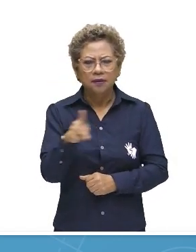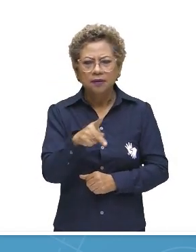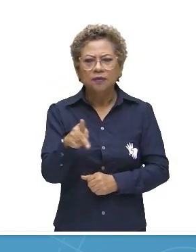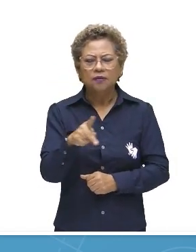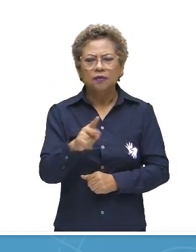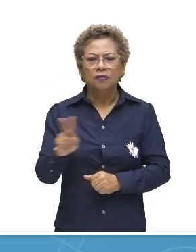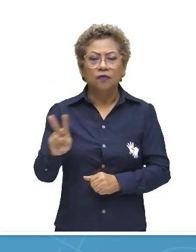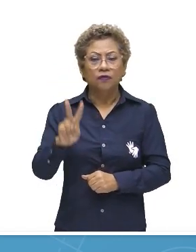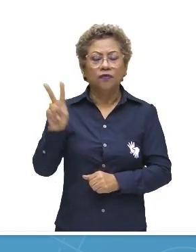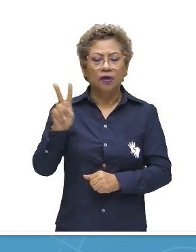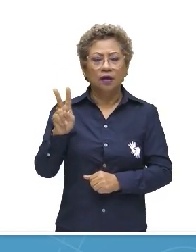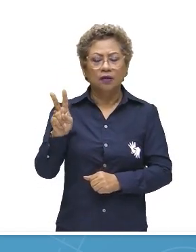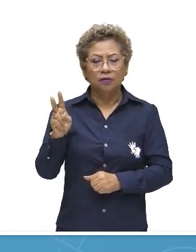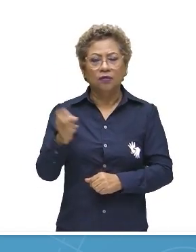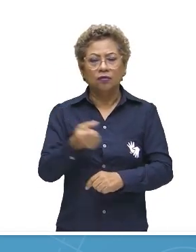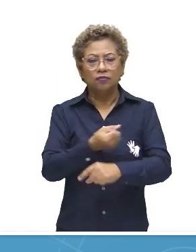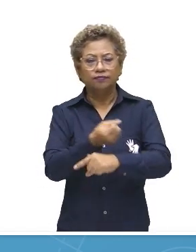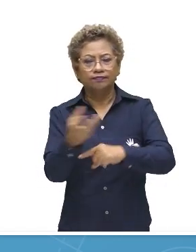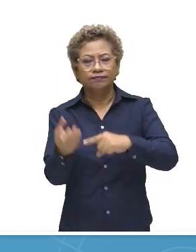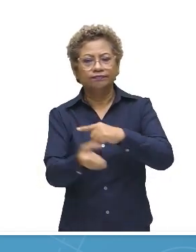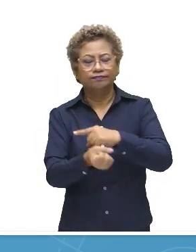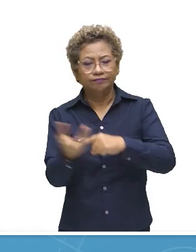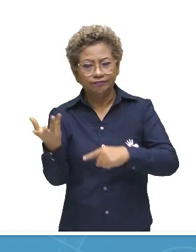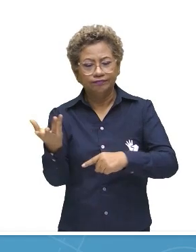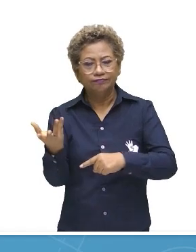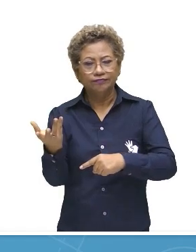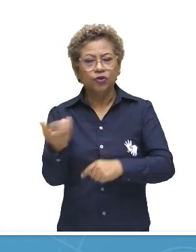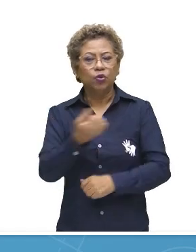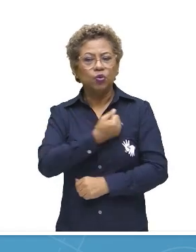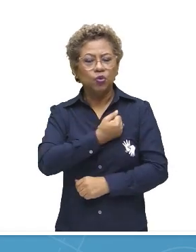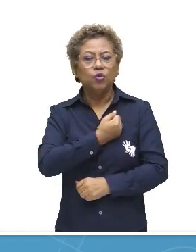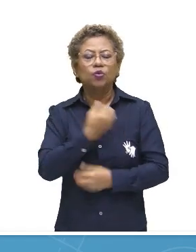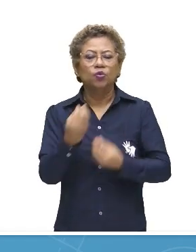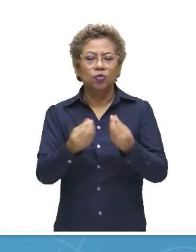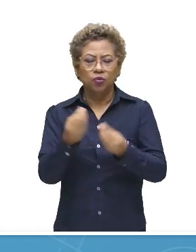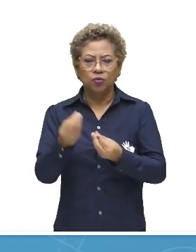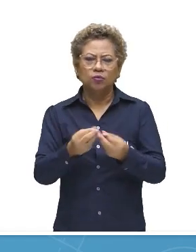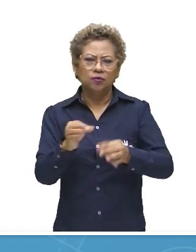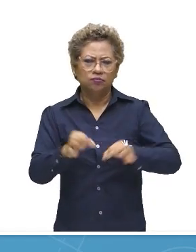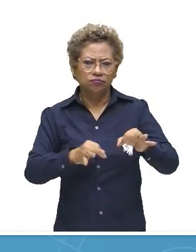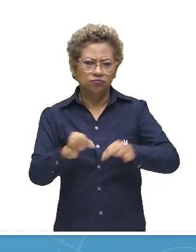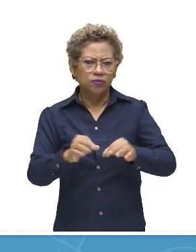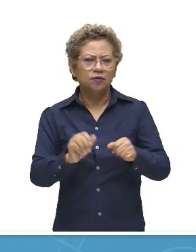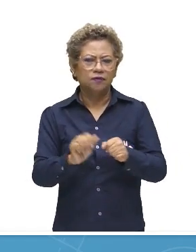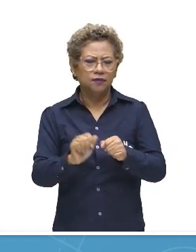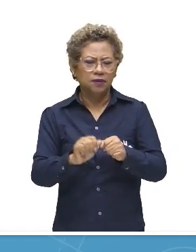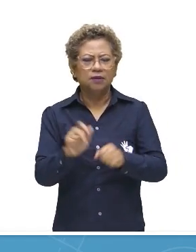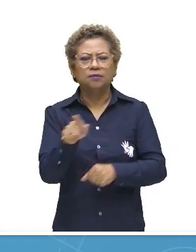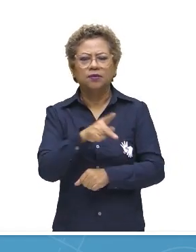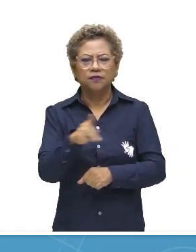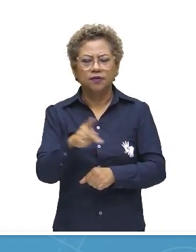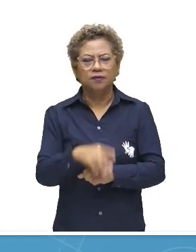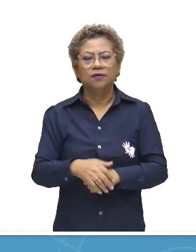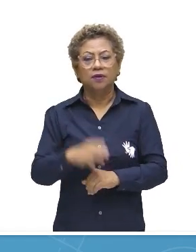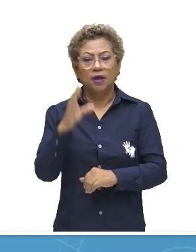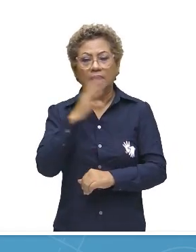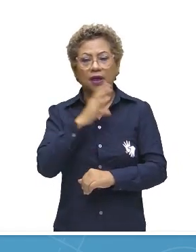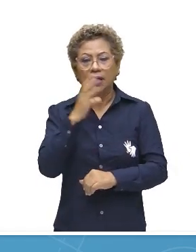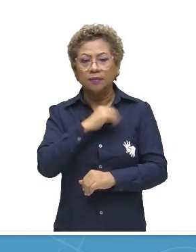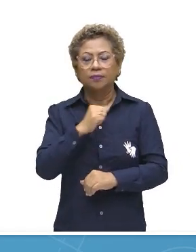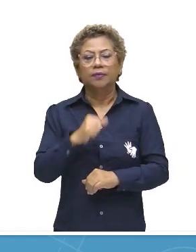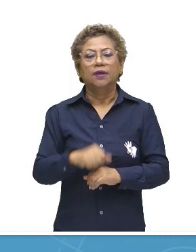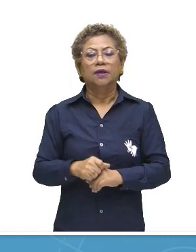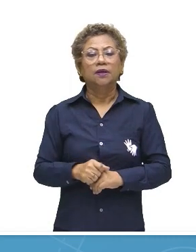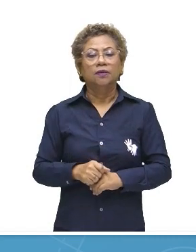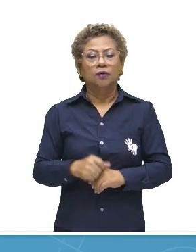em fração de determinado número, né? Como é que eu faço para tirar a fração de um número, tá? Então eu vou responder rapidamente essas questões que estavam